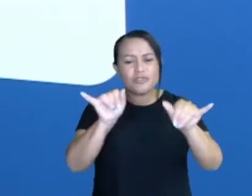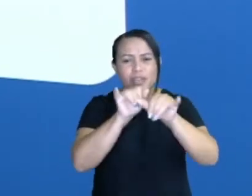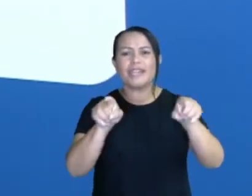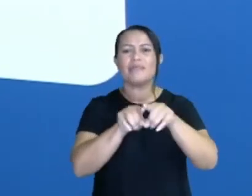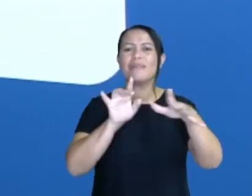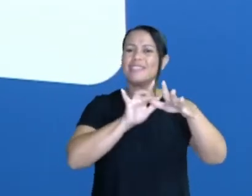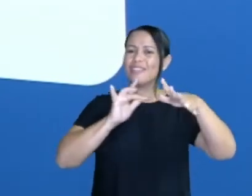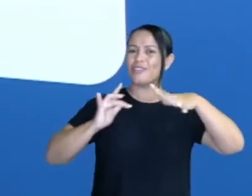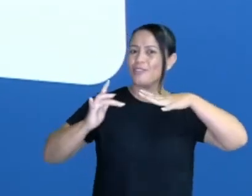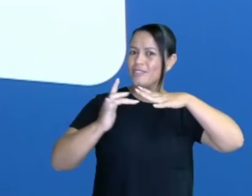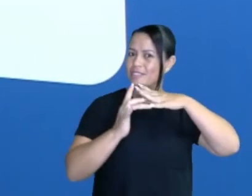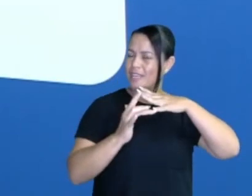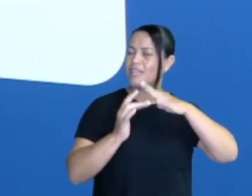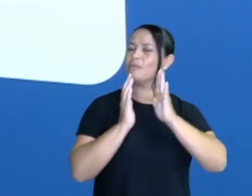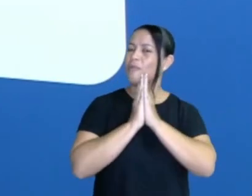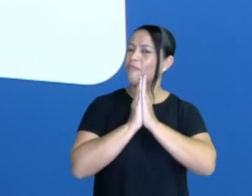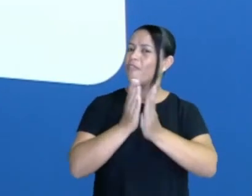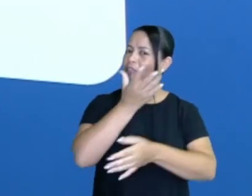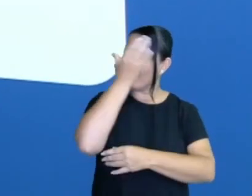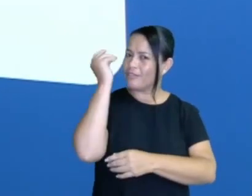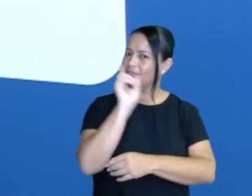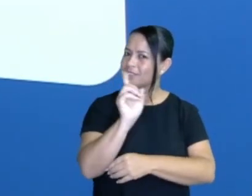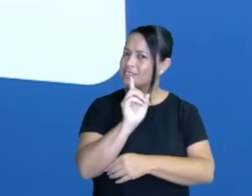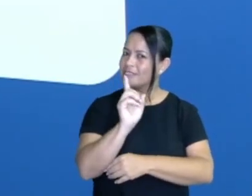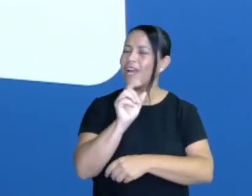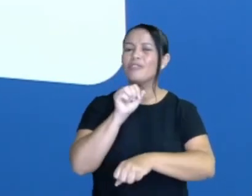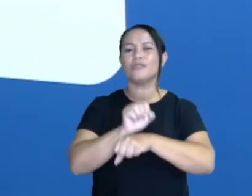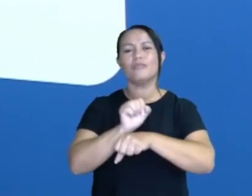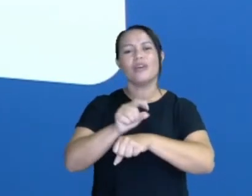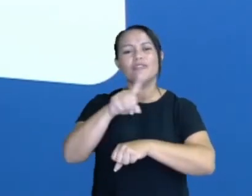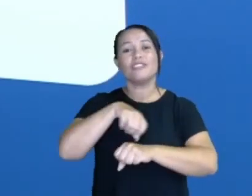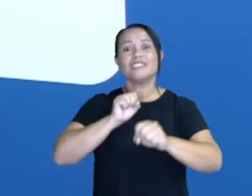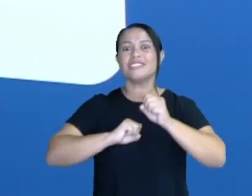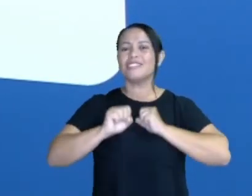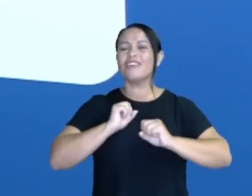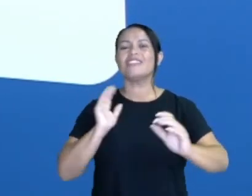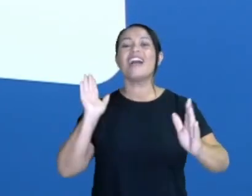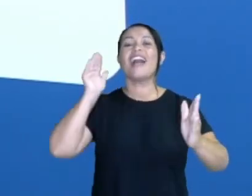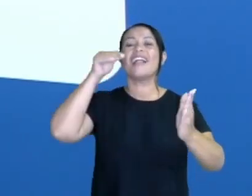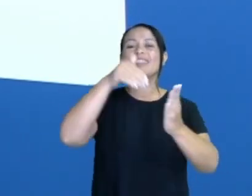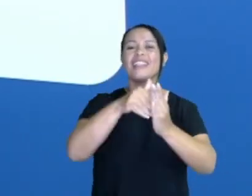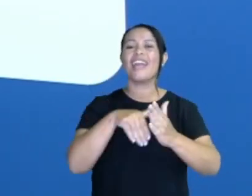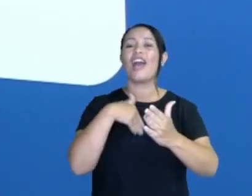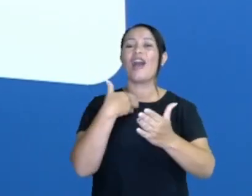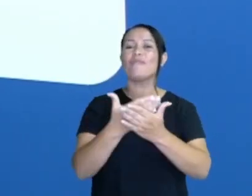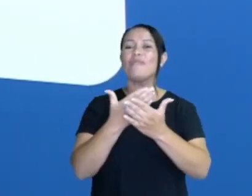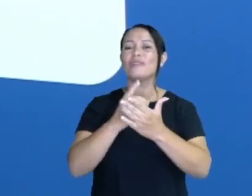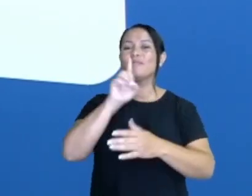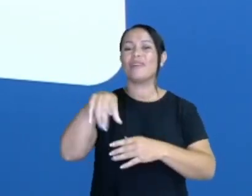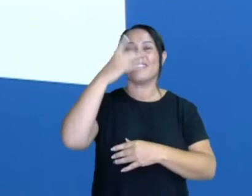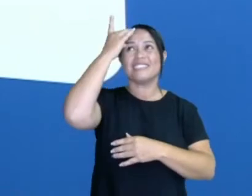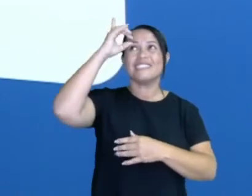redes sociais. Não esquece, tá? Espero vocês e até a próxima